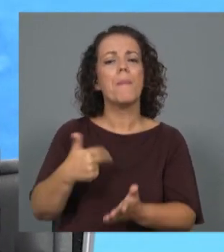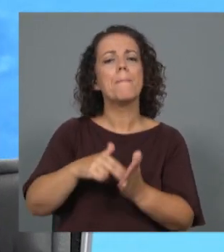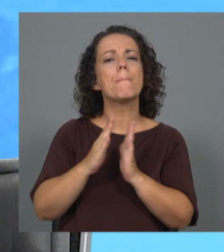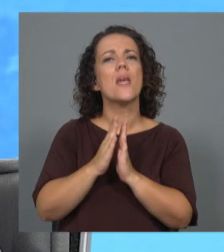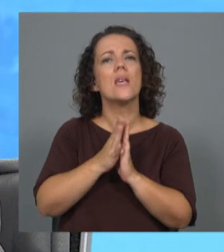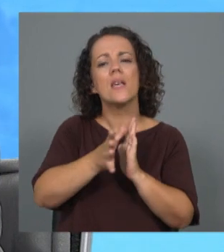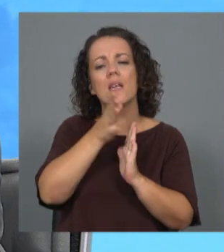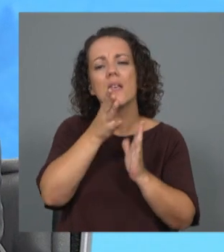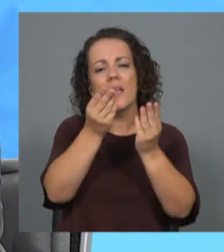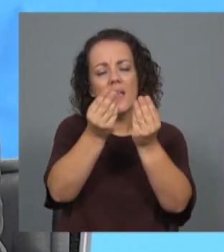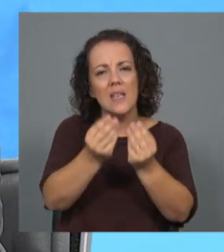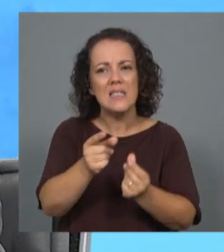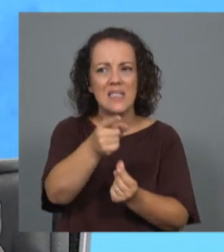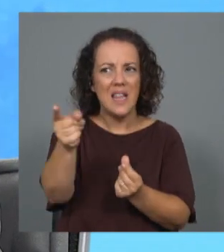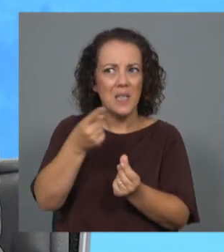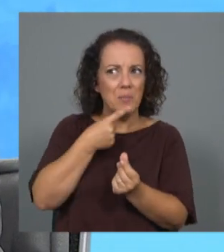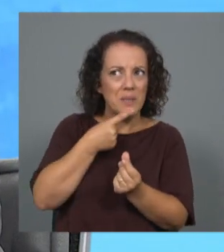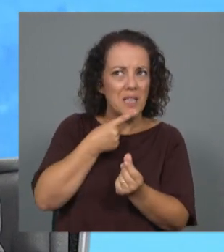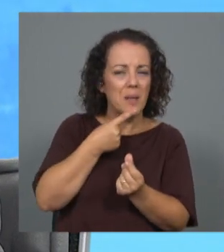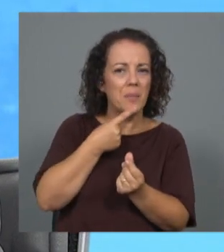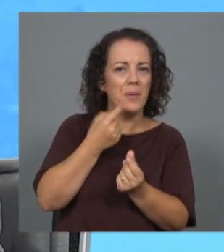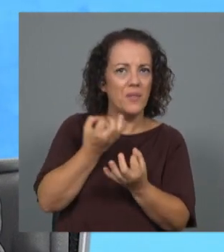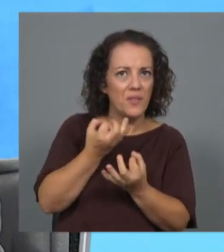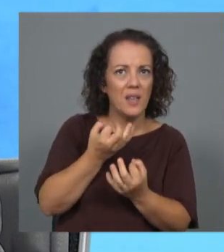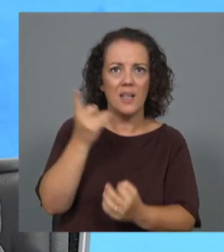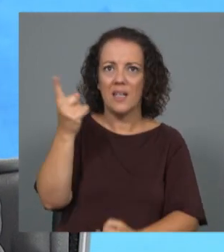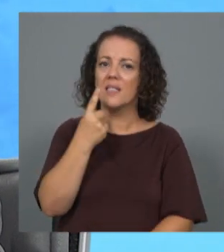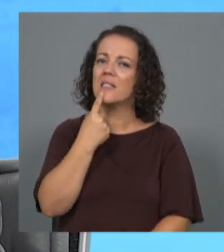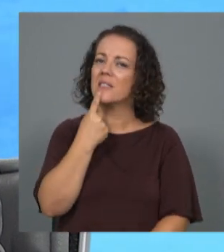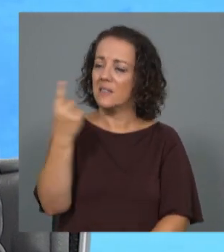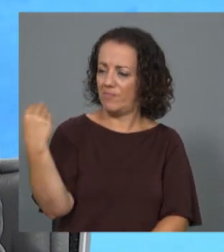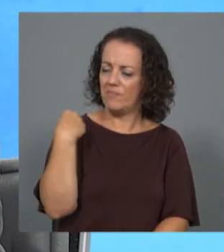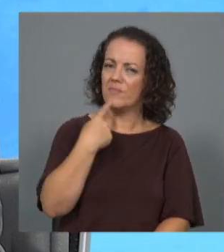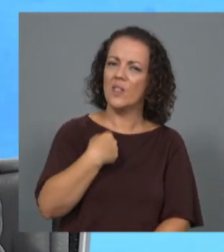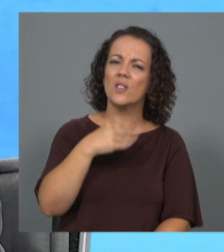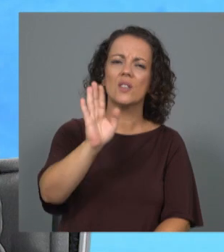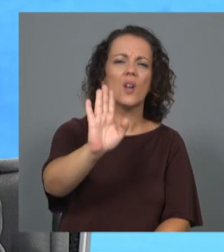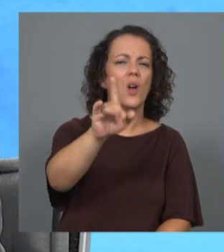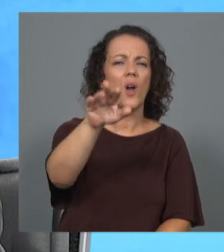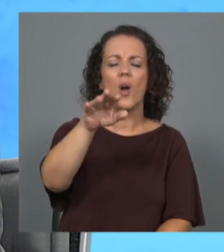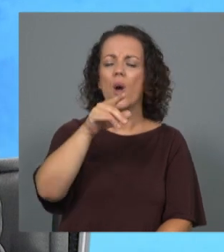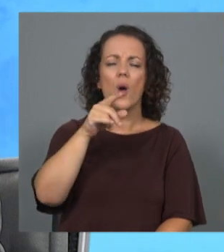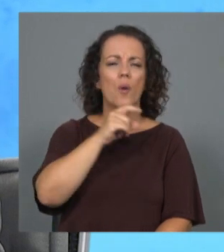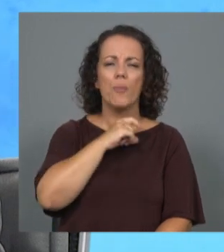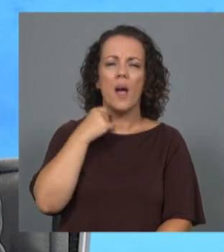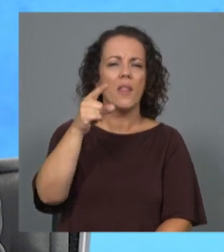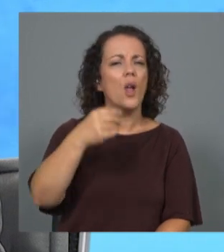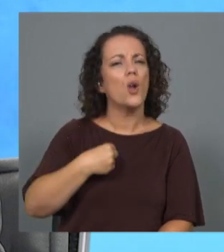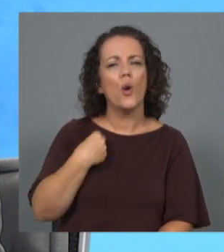disse, padre, não se preocupe tanto com aquilo que diz, preocupe-se com a forma como